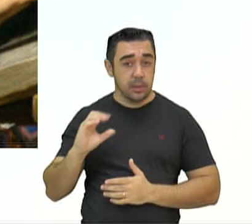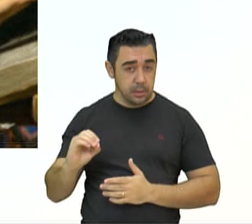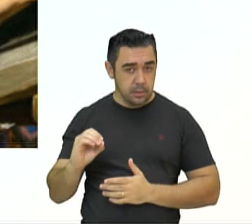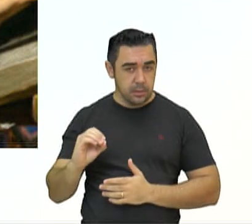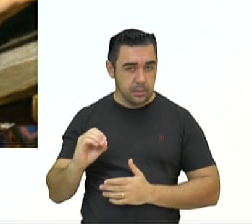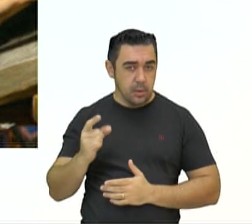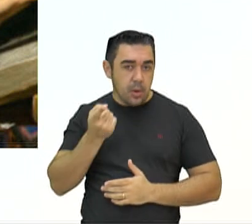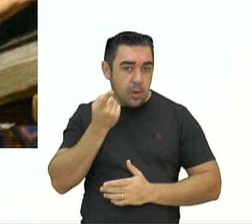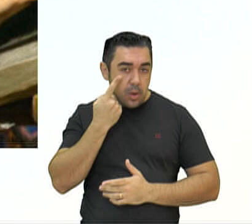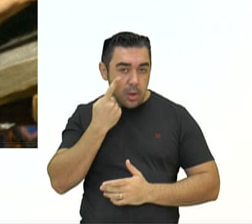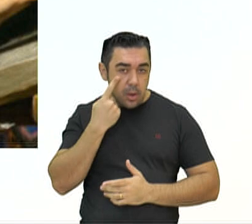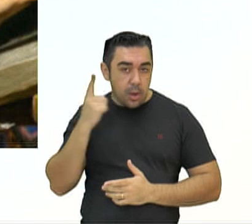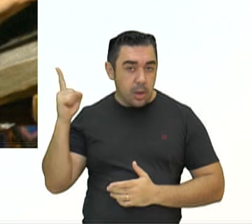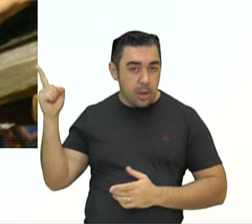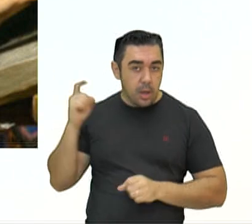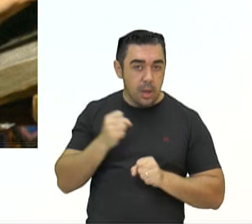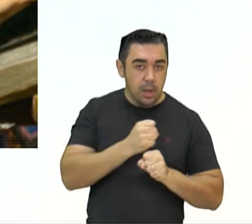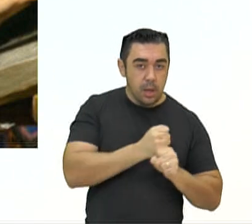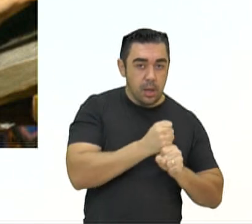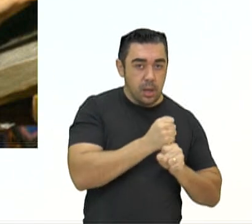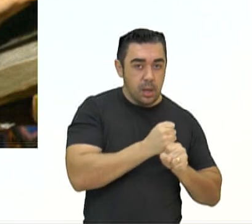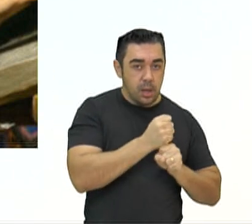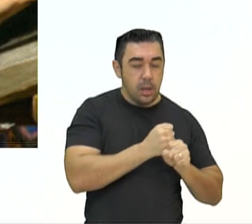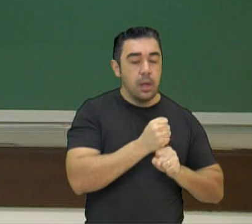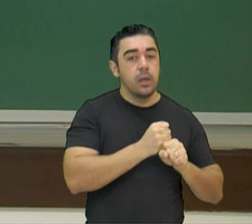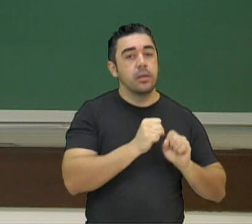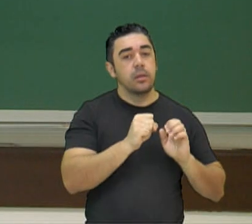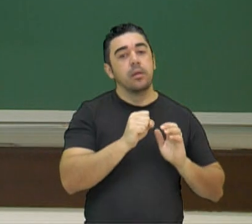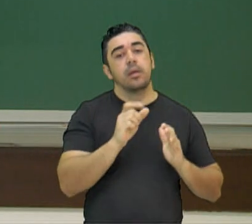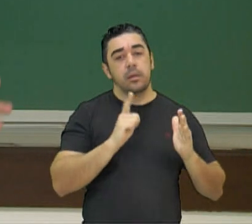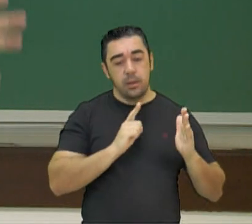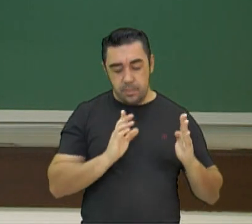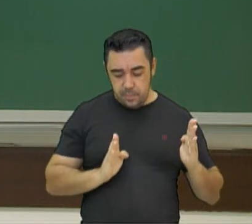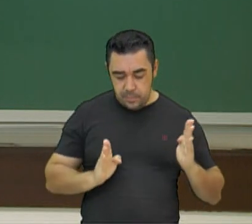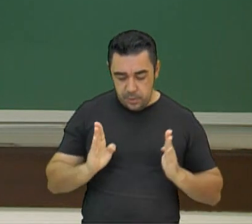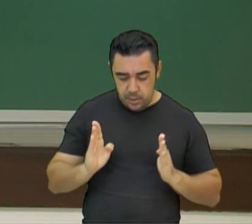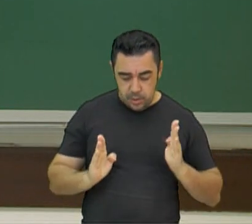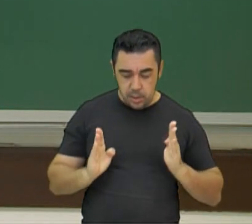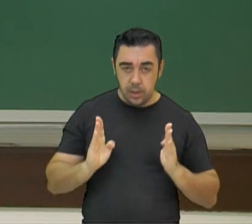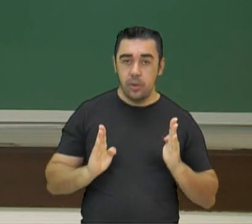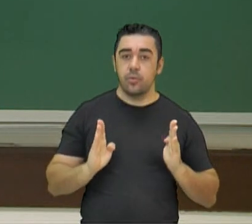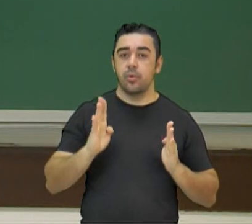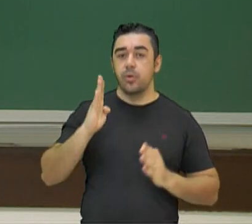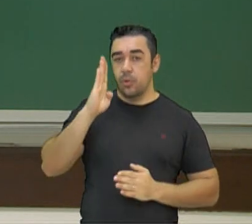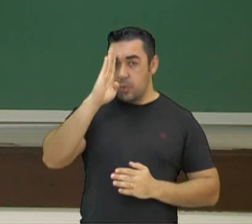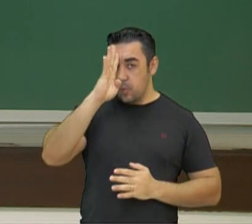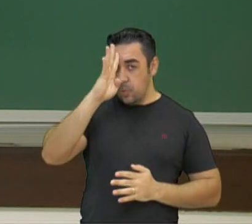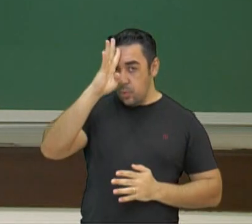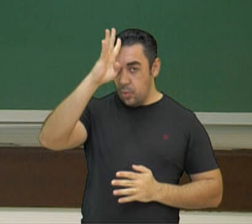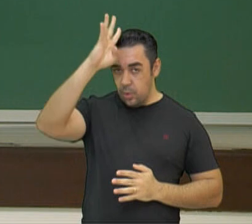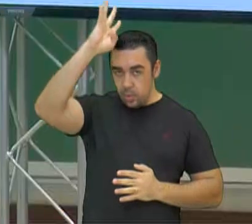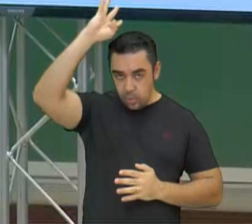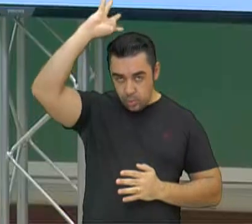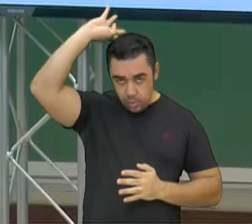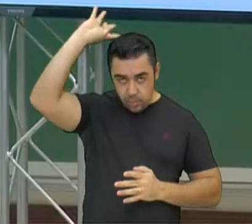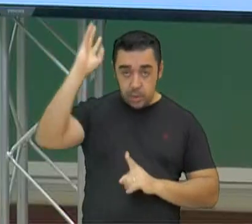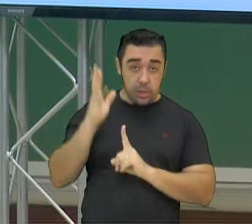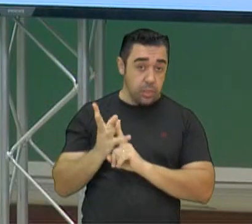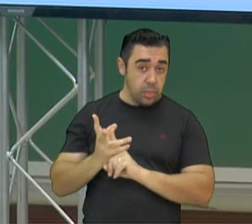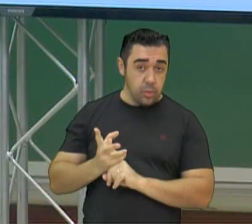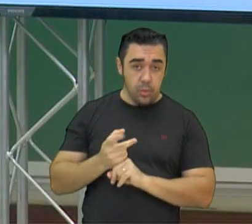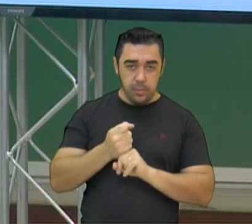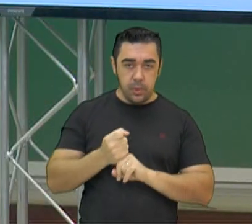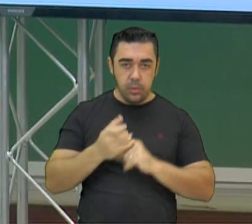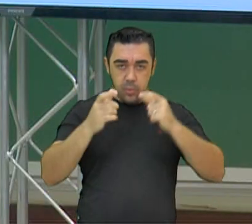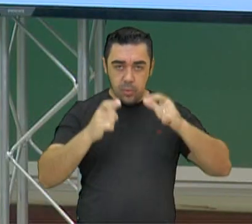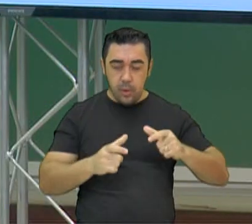que essa data equivale ainda a um período que o Império Romano está dominando toda a região. Então,